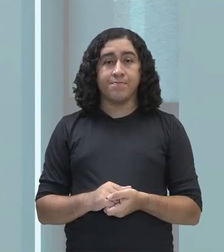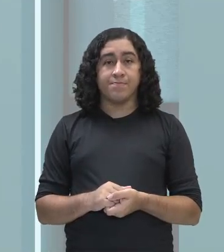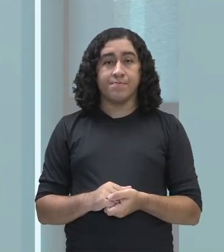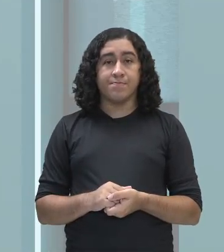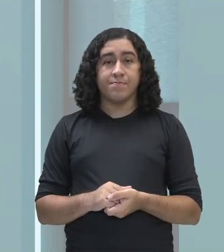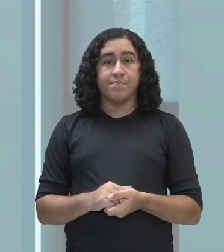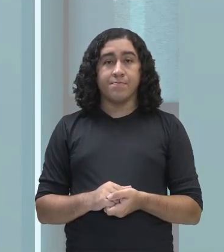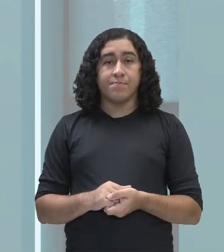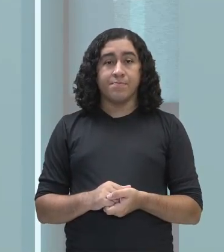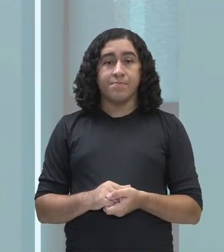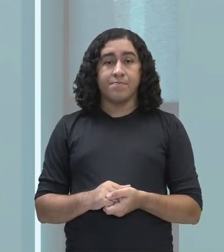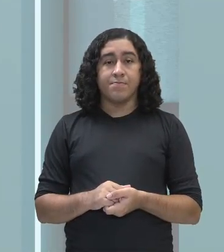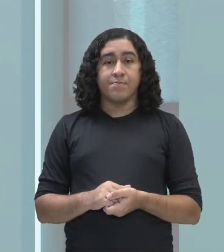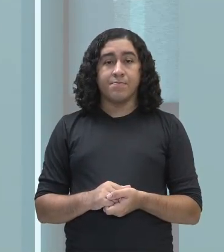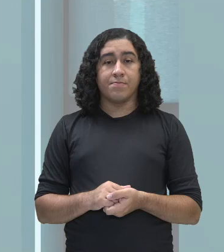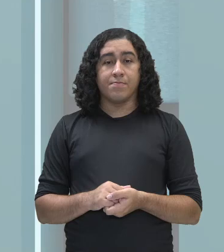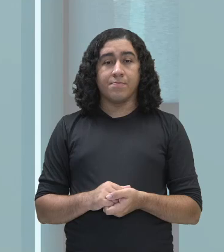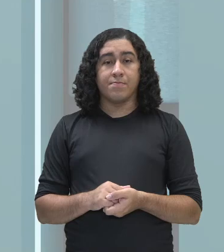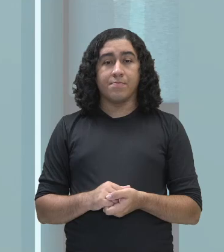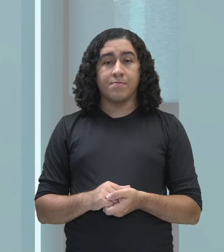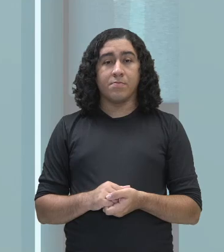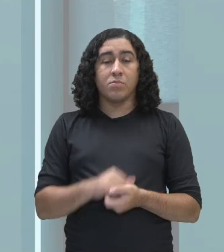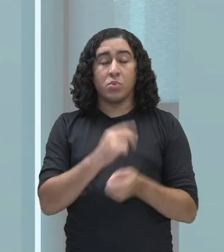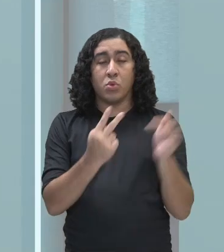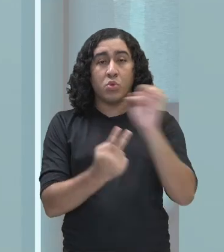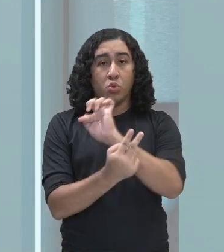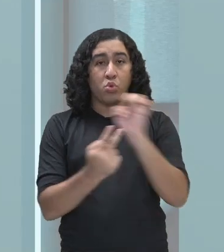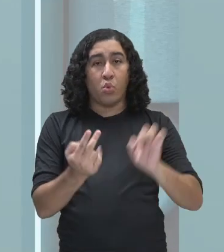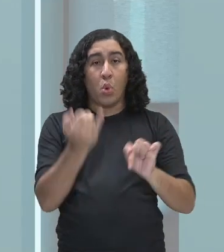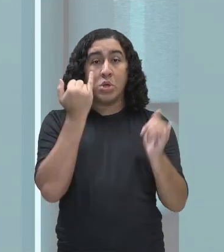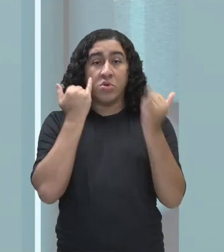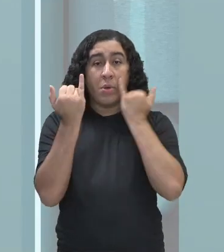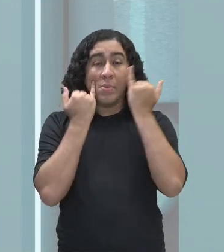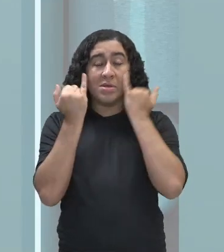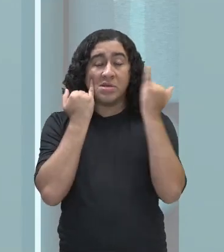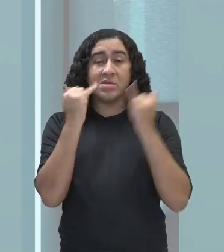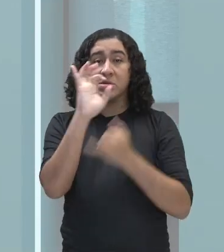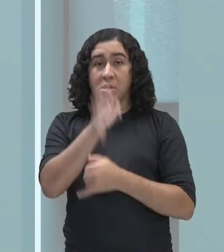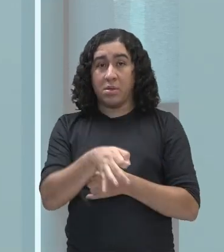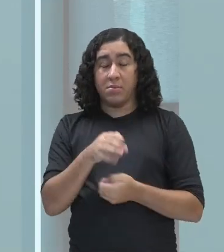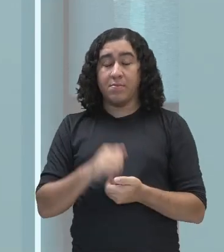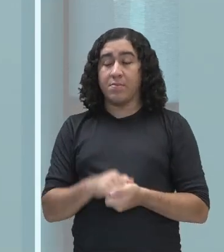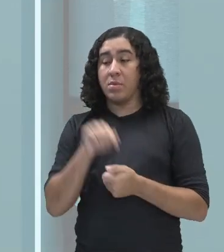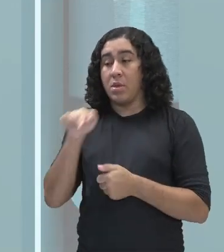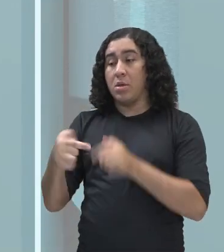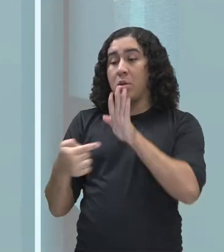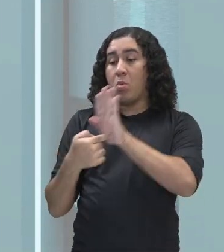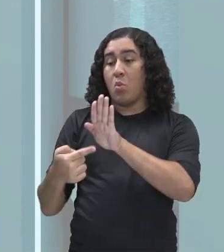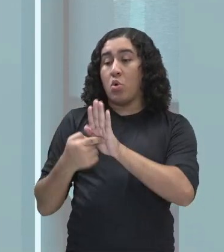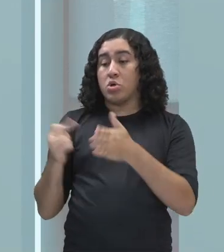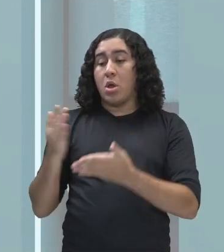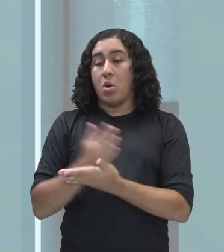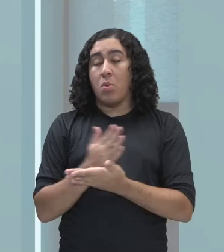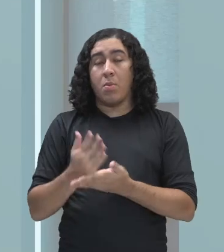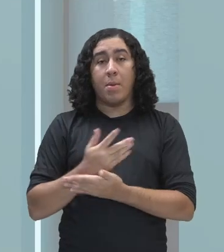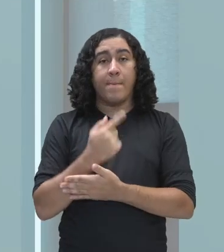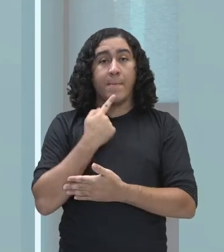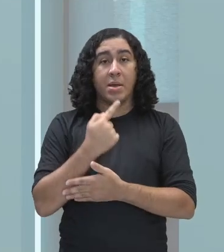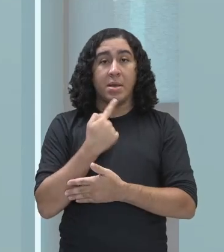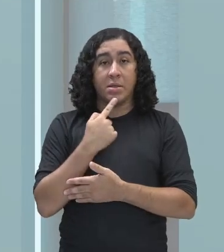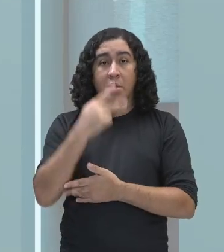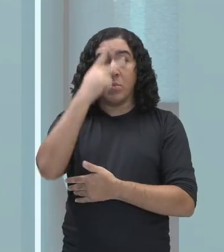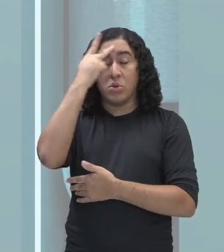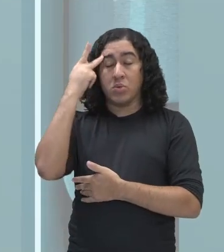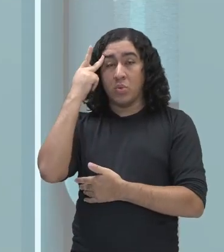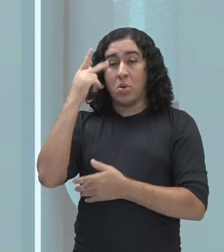that, ok? Então, essas duas informações. This eu utilizo para apontar, para demonstrar algo próximo do falante,